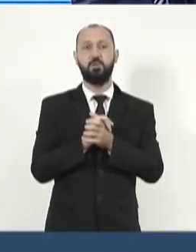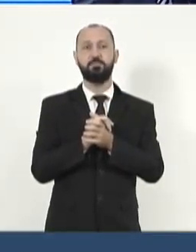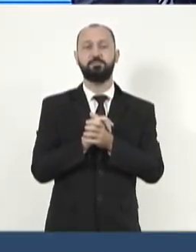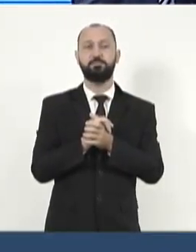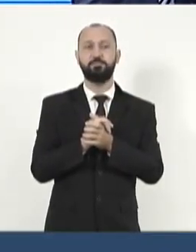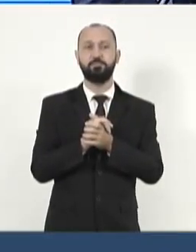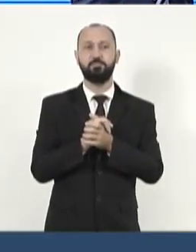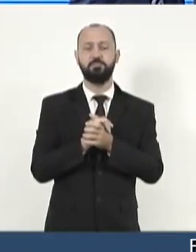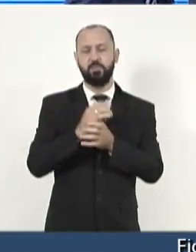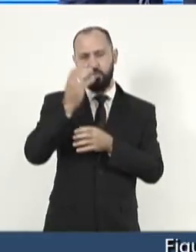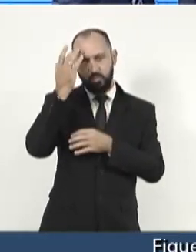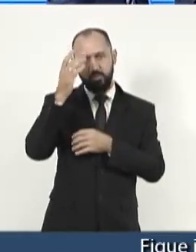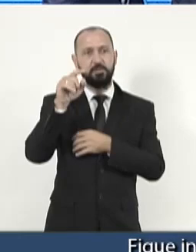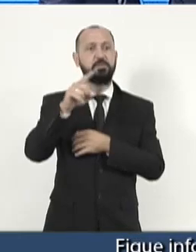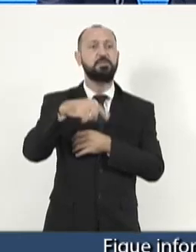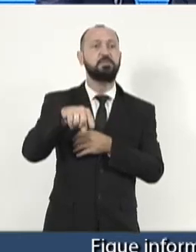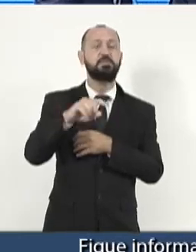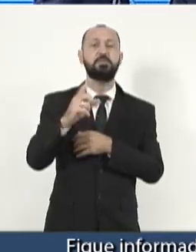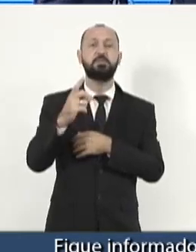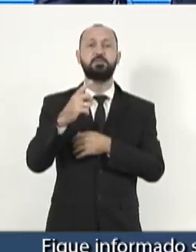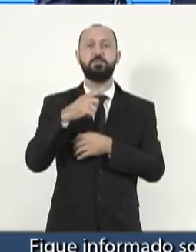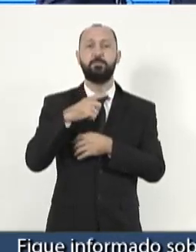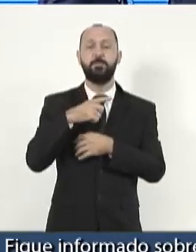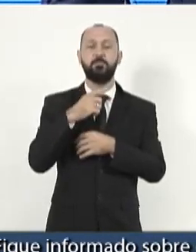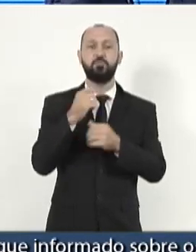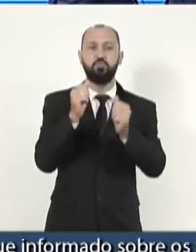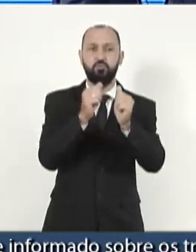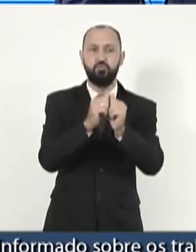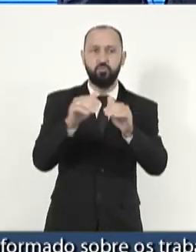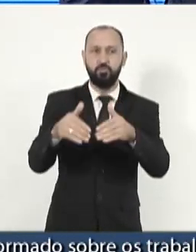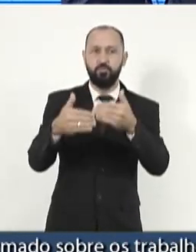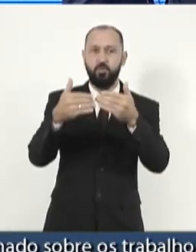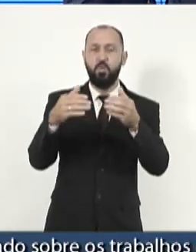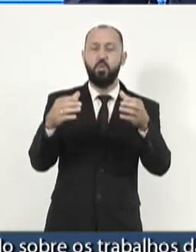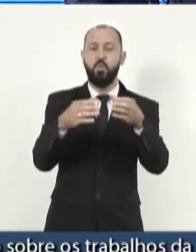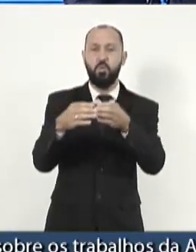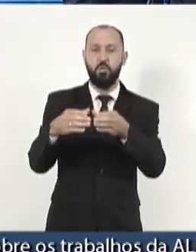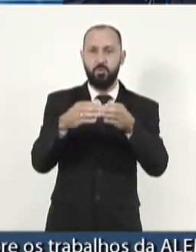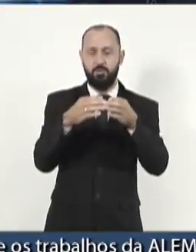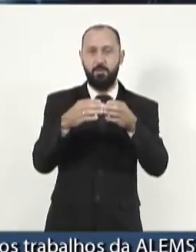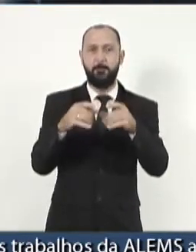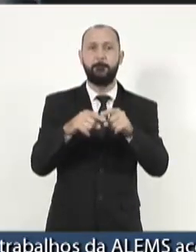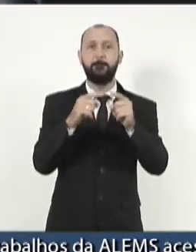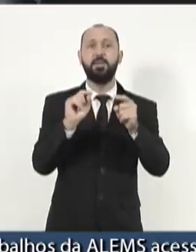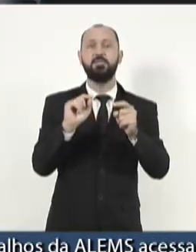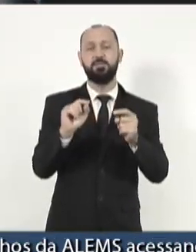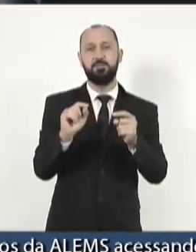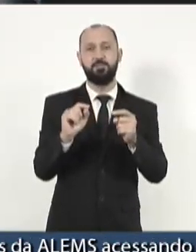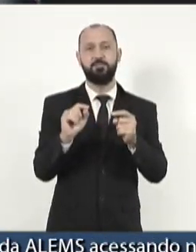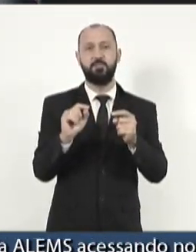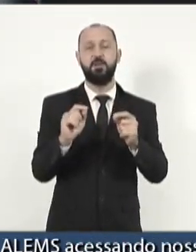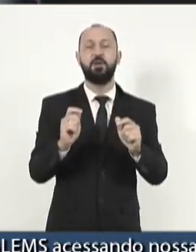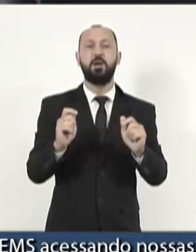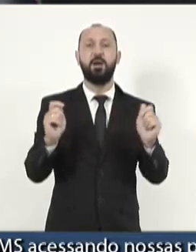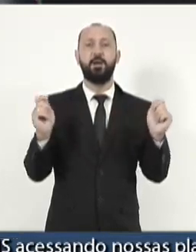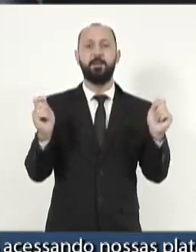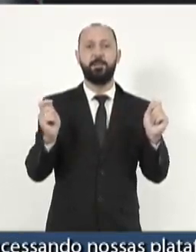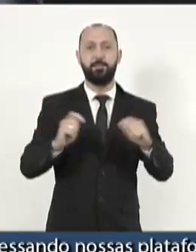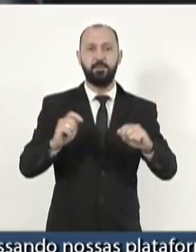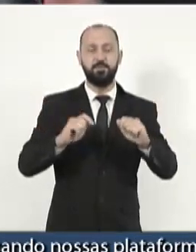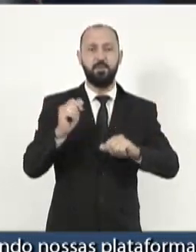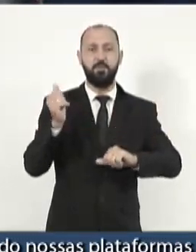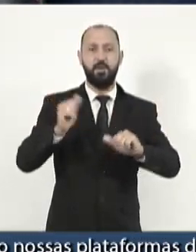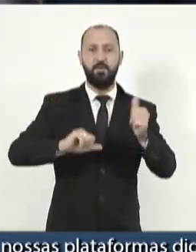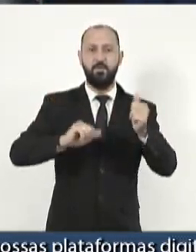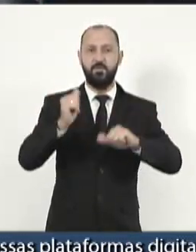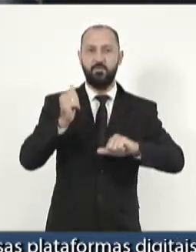equilíbrio financeiro e continuar sendo um plano de excelência, né, no atendimento à saúde dos servidores. Então, está aqui,